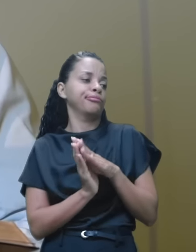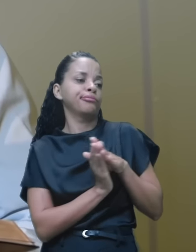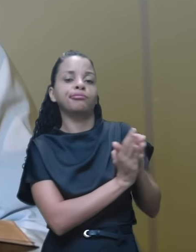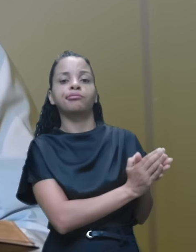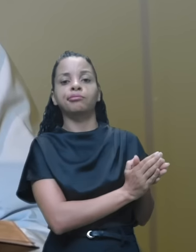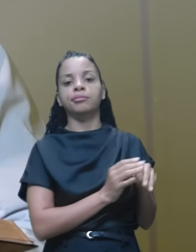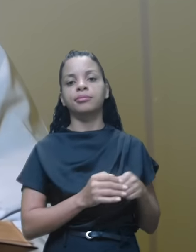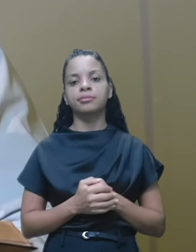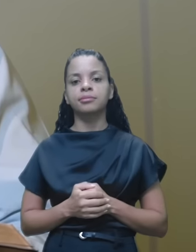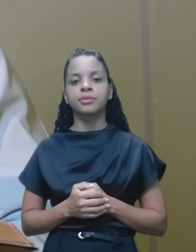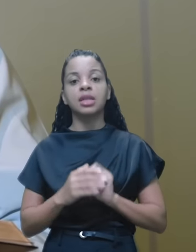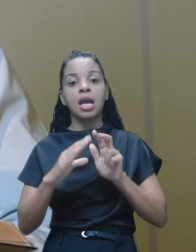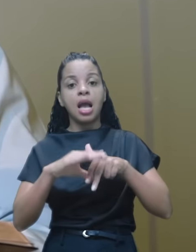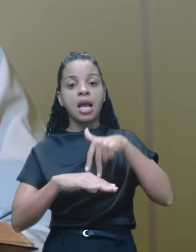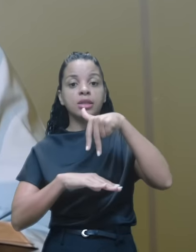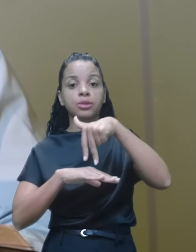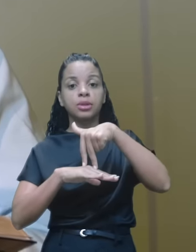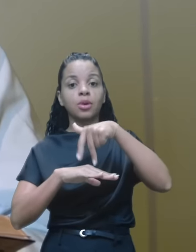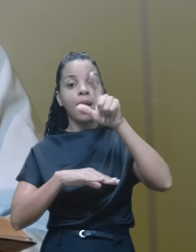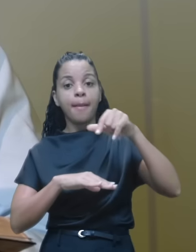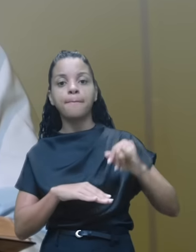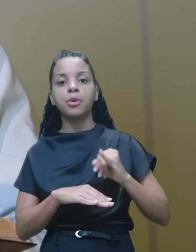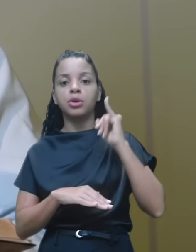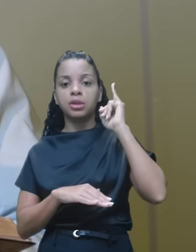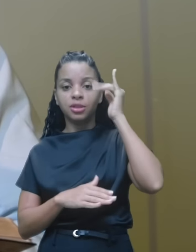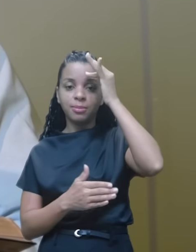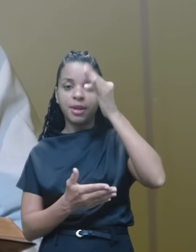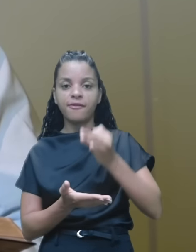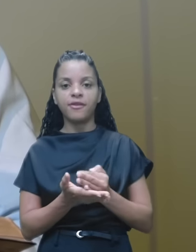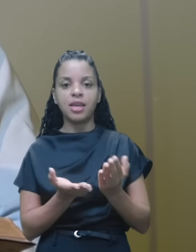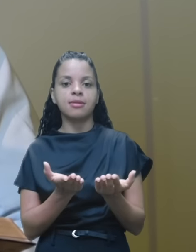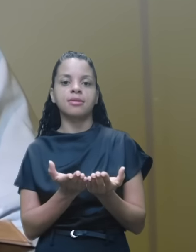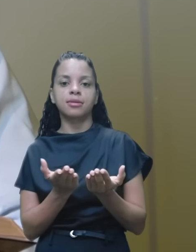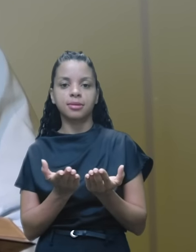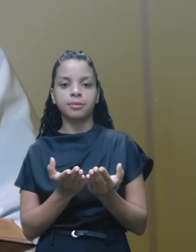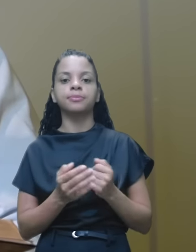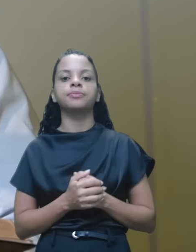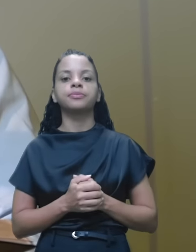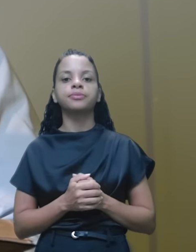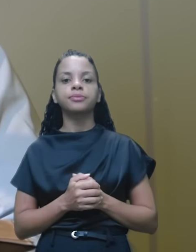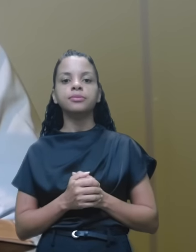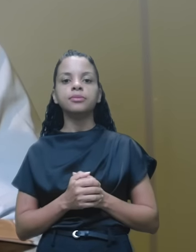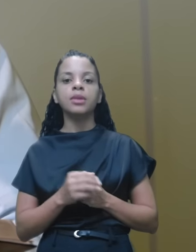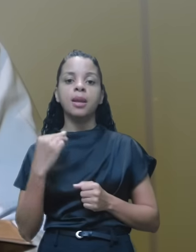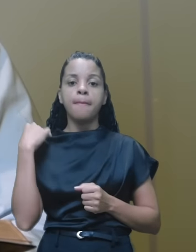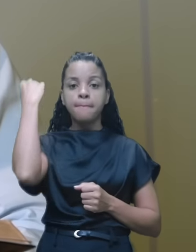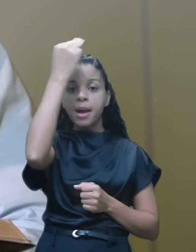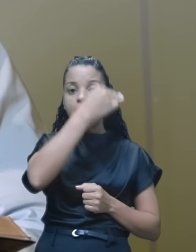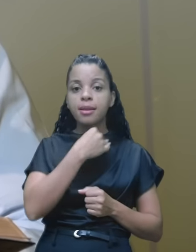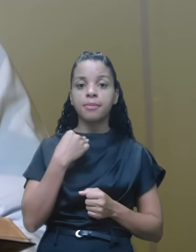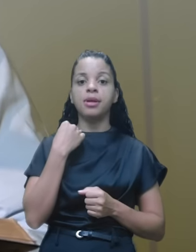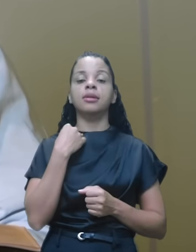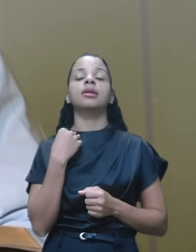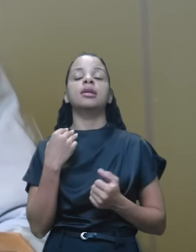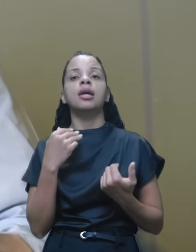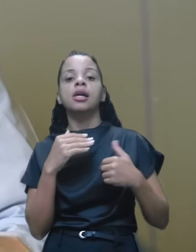um fundamento essencial para a fé cristã. Então, Maria Madalena, ela chega cedo ao túmulo,